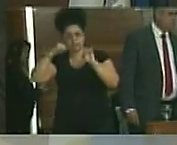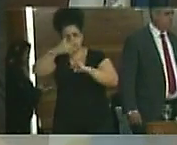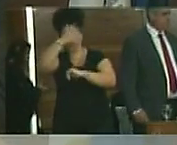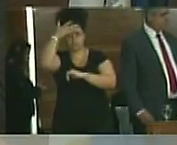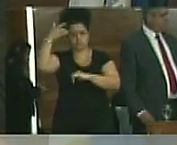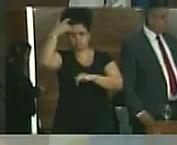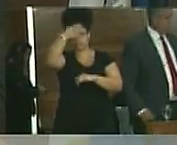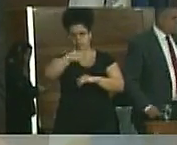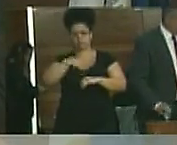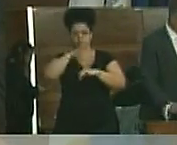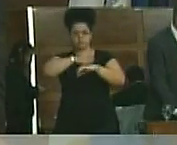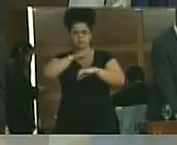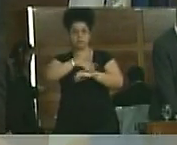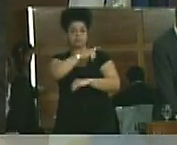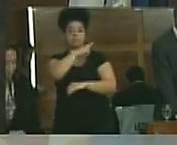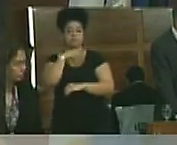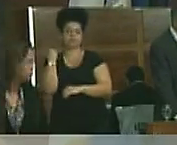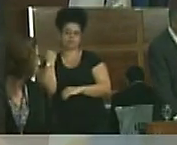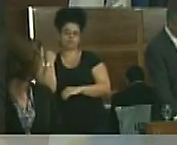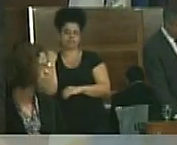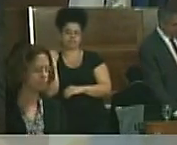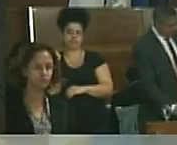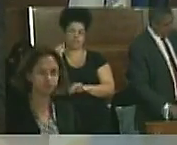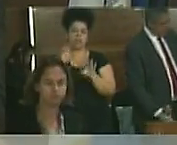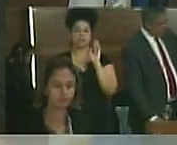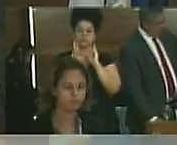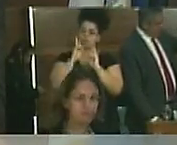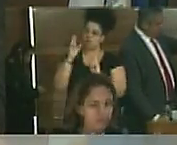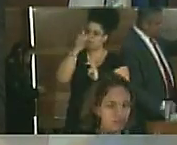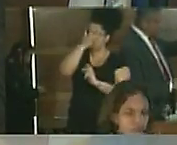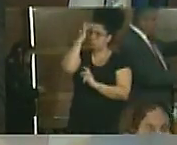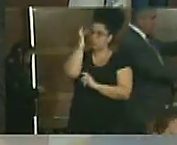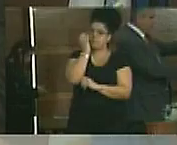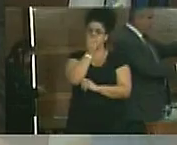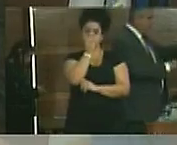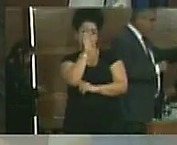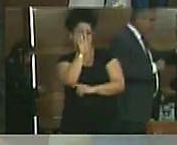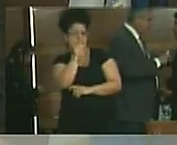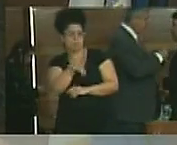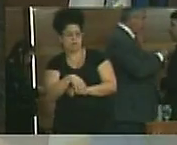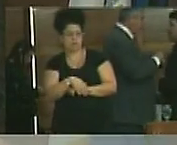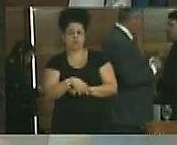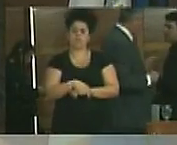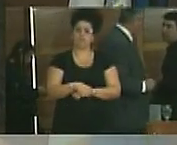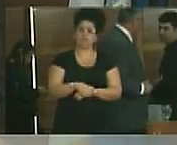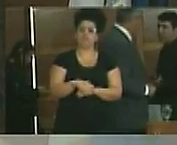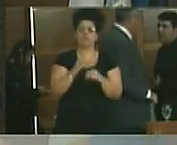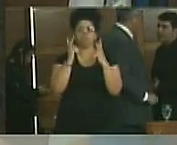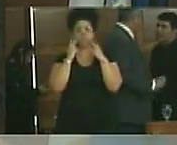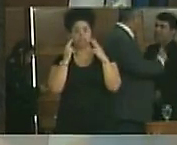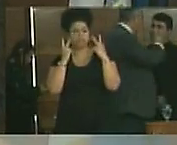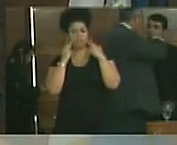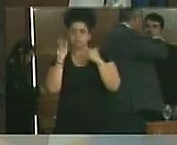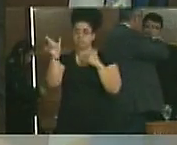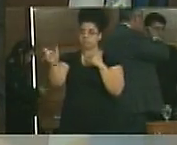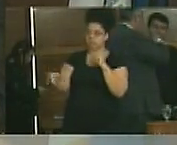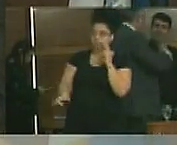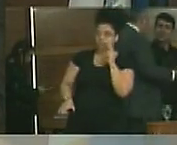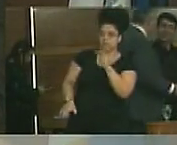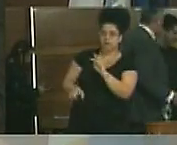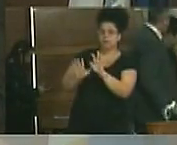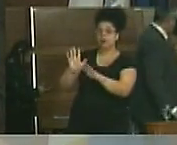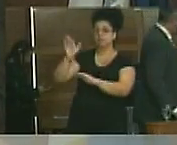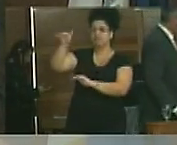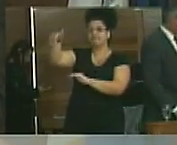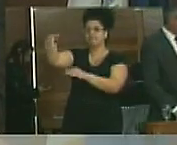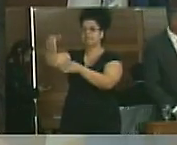até pessoas que você olha, acha que está tudo bem, a pessoa está ali passando uma dificuldade, é uma questão muito